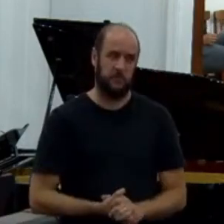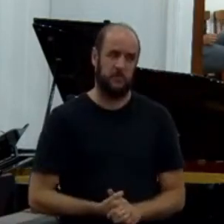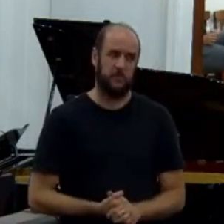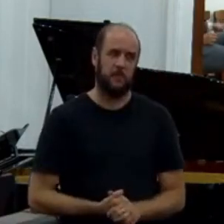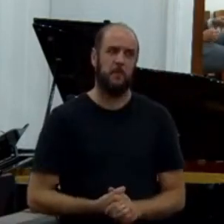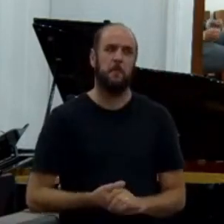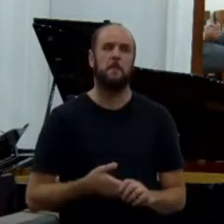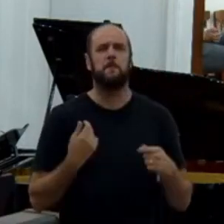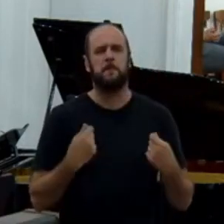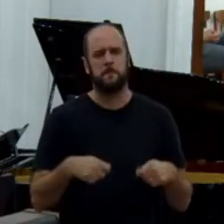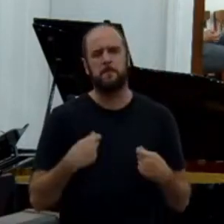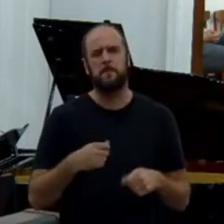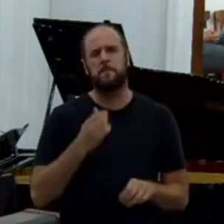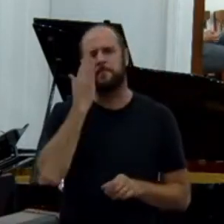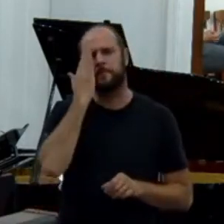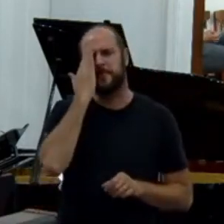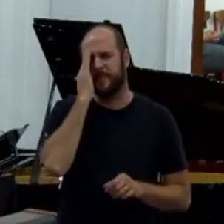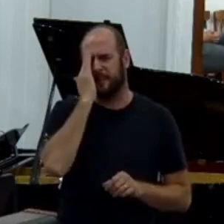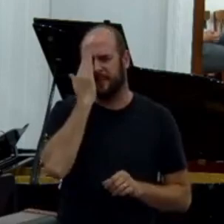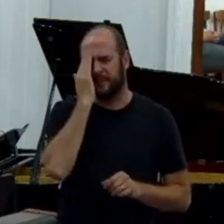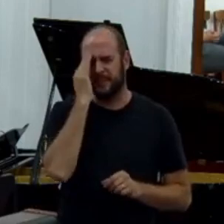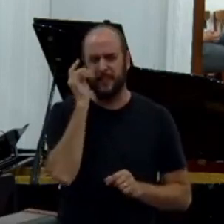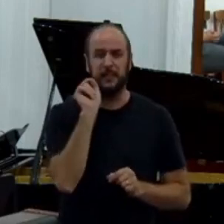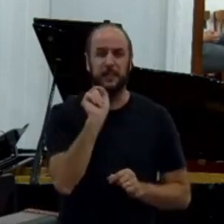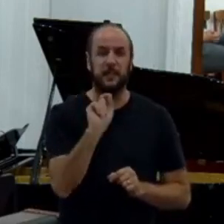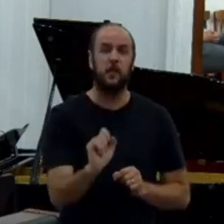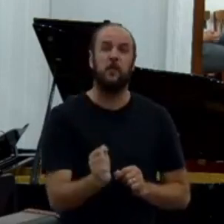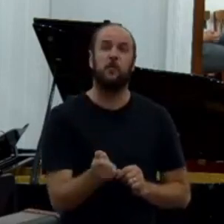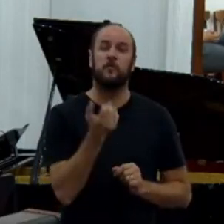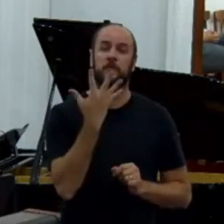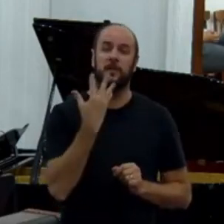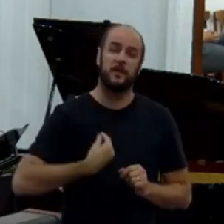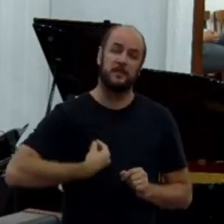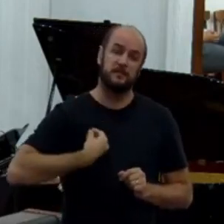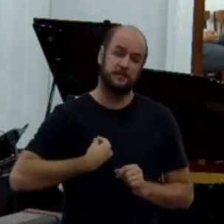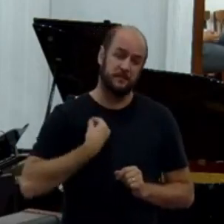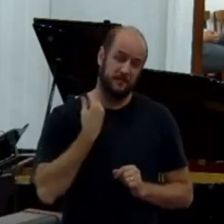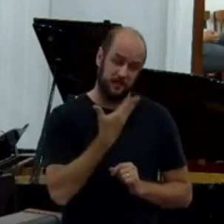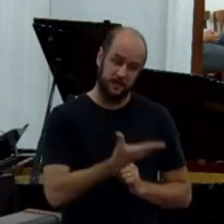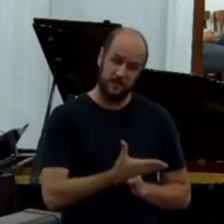tentem entender o que está acontecendo com a vida deles.